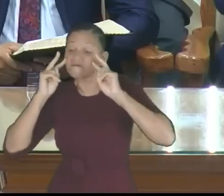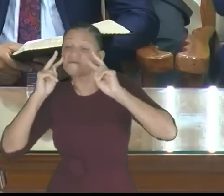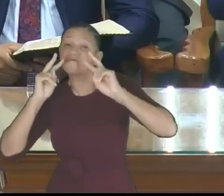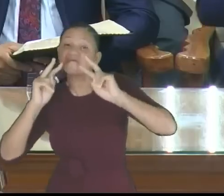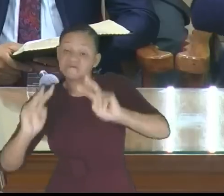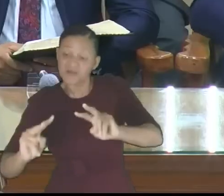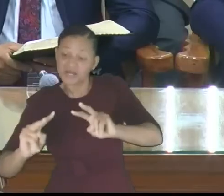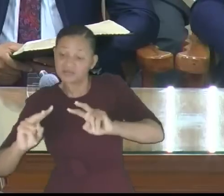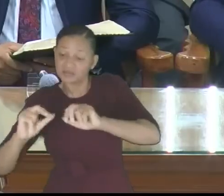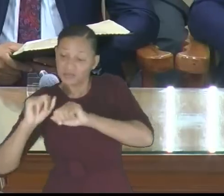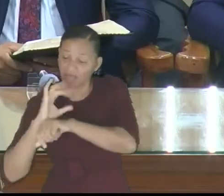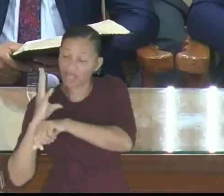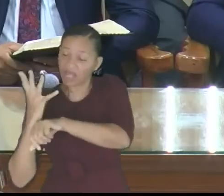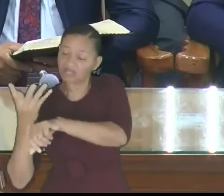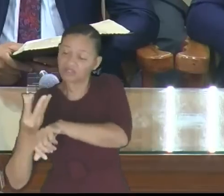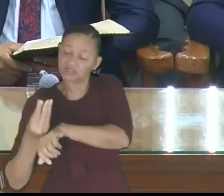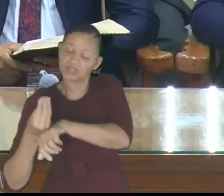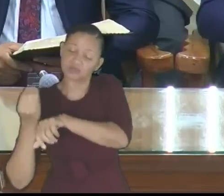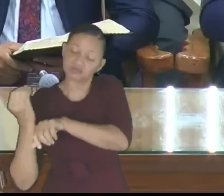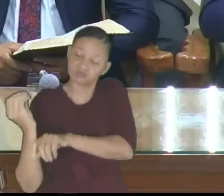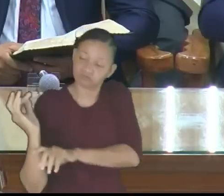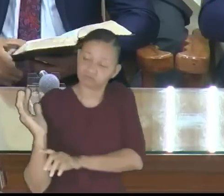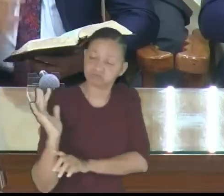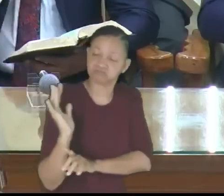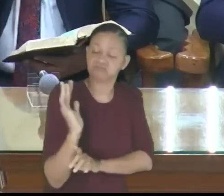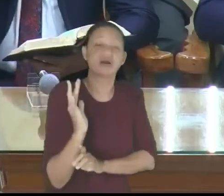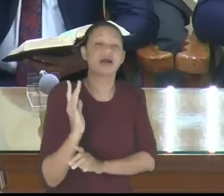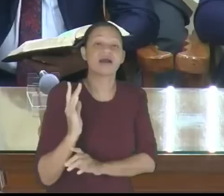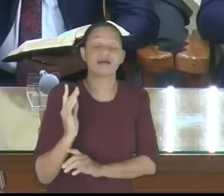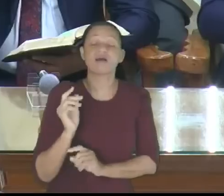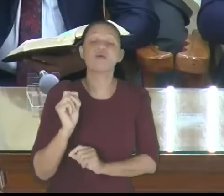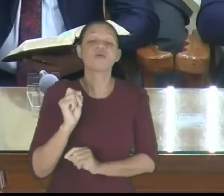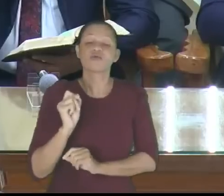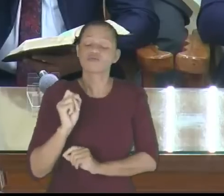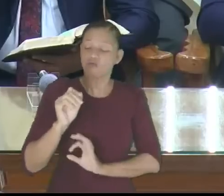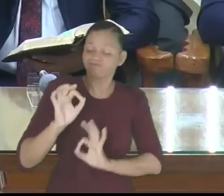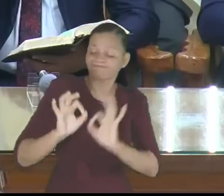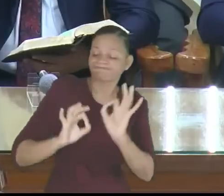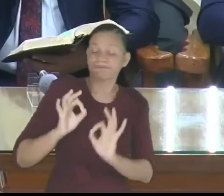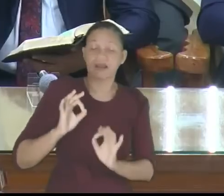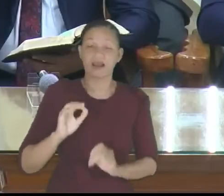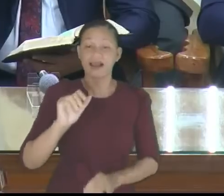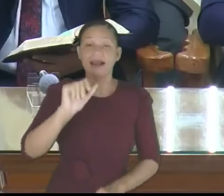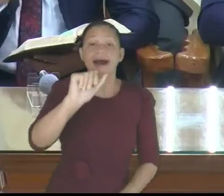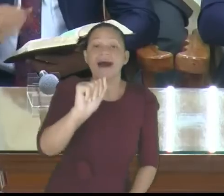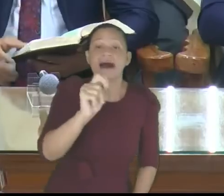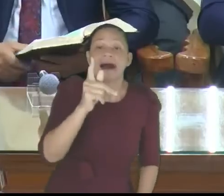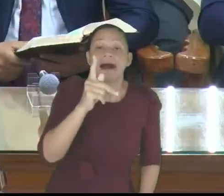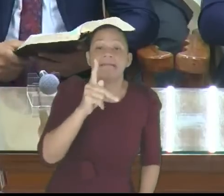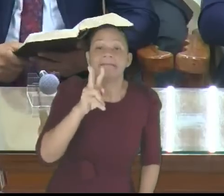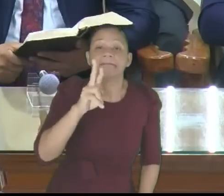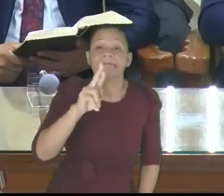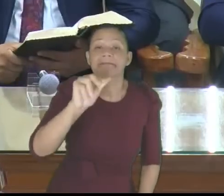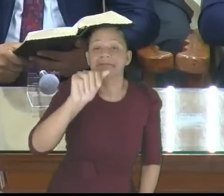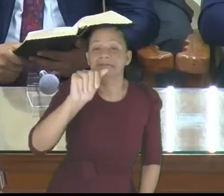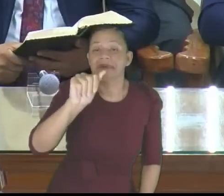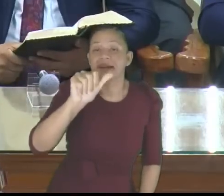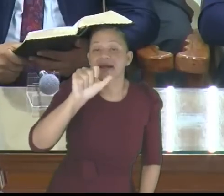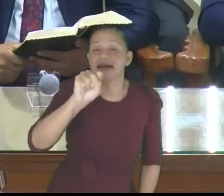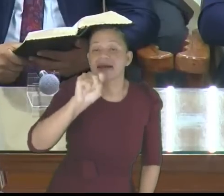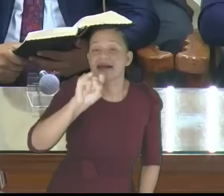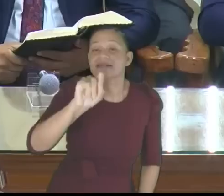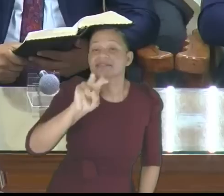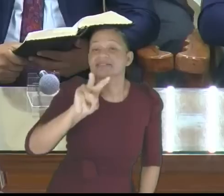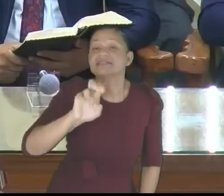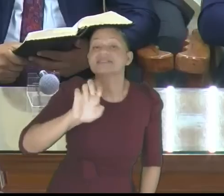aprazivelmente, quer dizer com prazer, com alegria, encostada ao seu